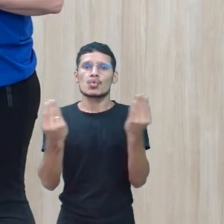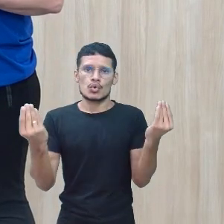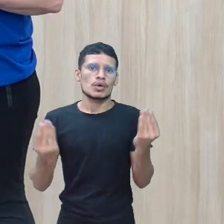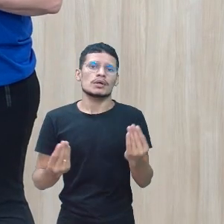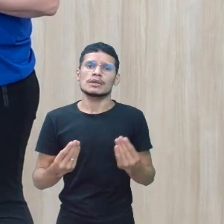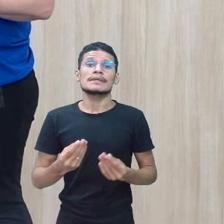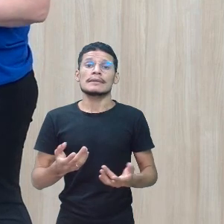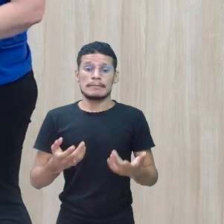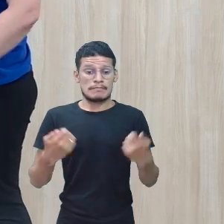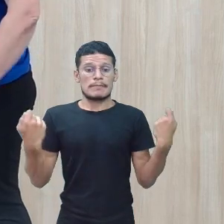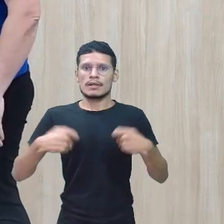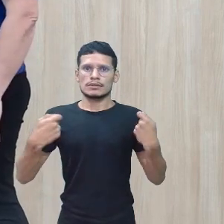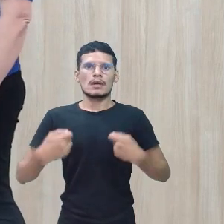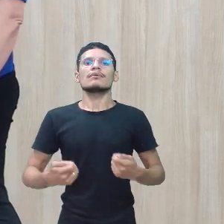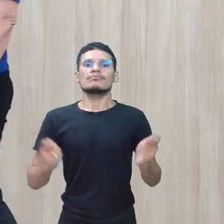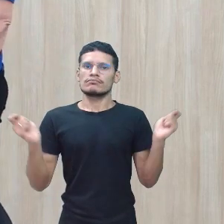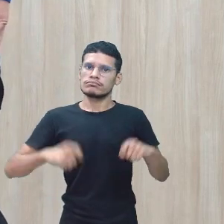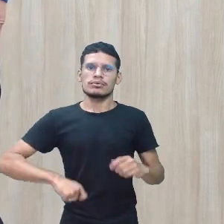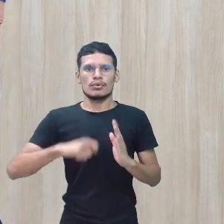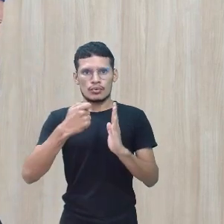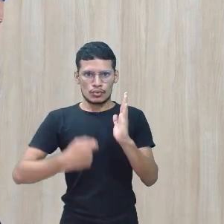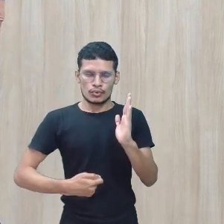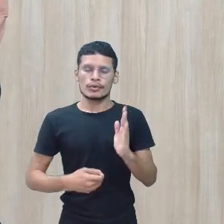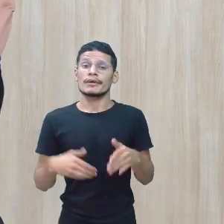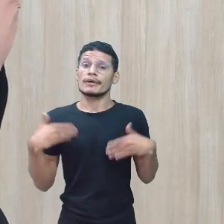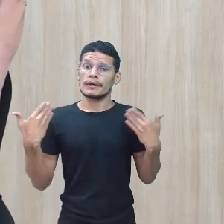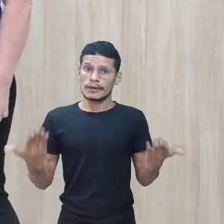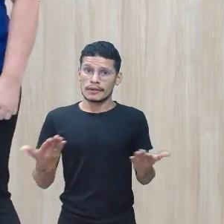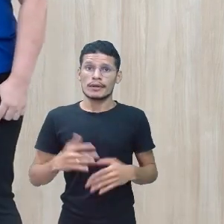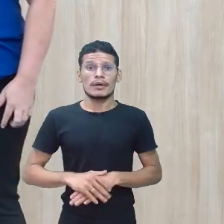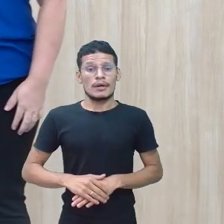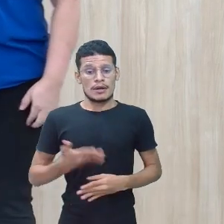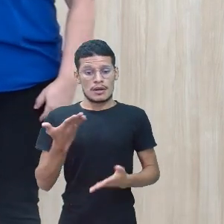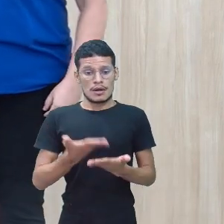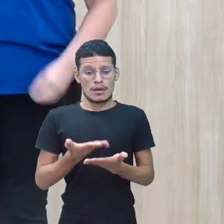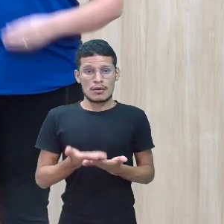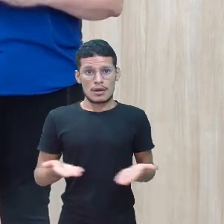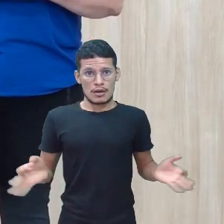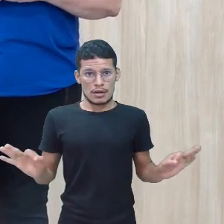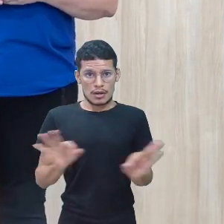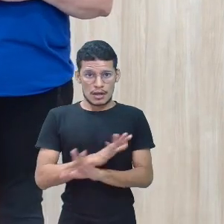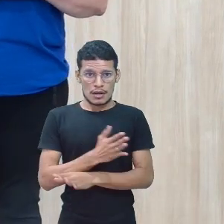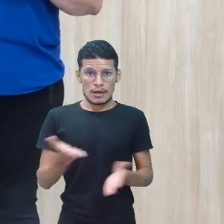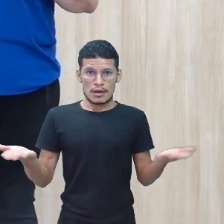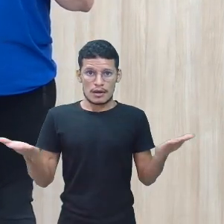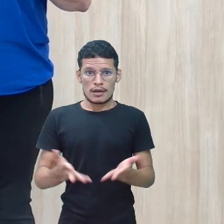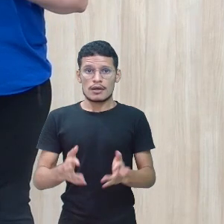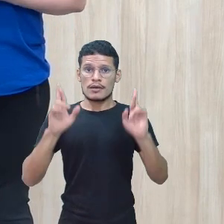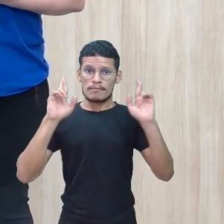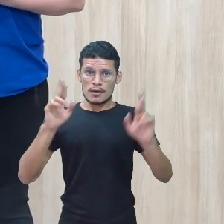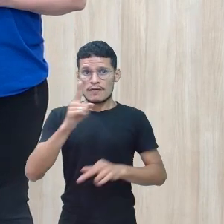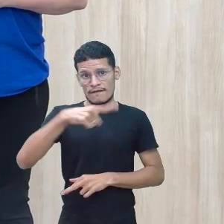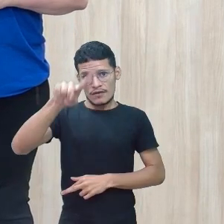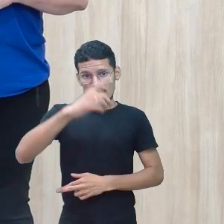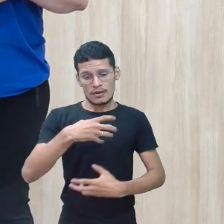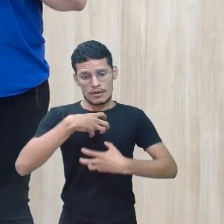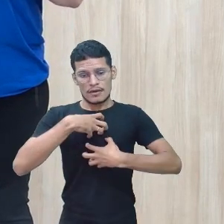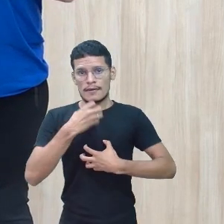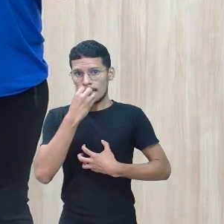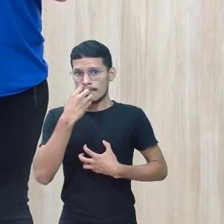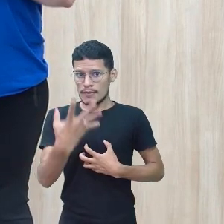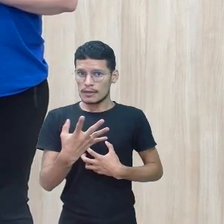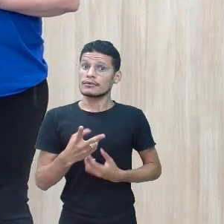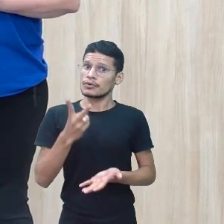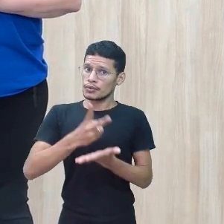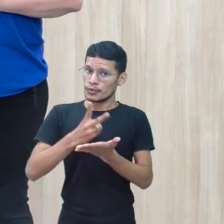necessário, tá? Então, a nossa aula está chegando ao fim. Espero que vocês estejam todos bem e